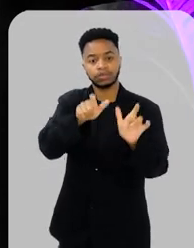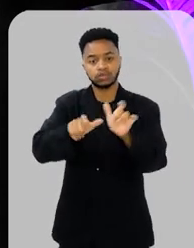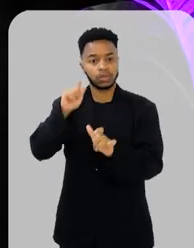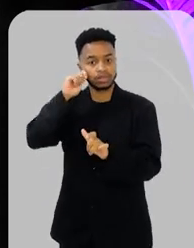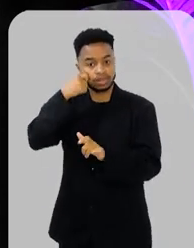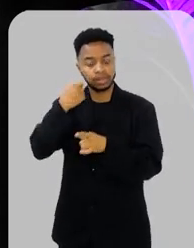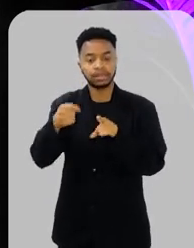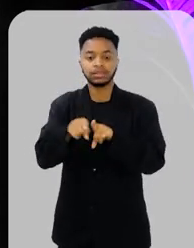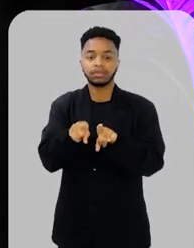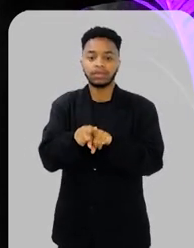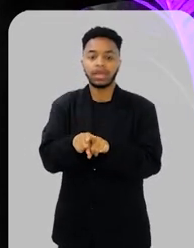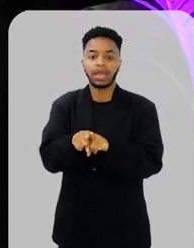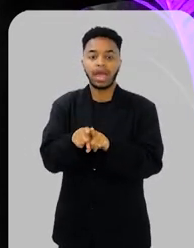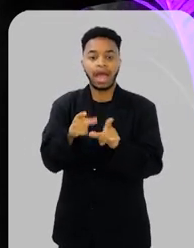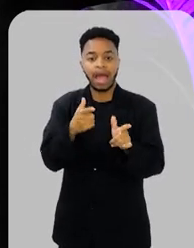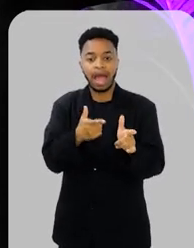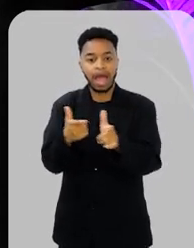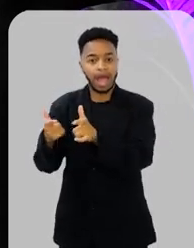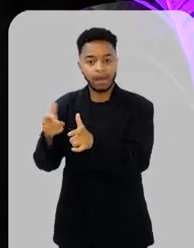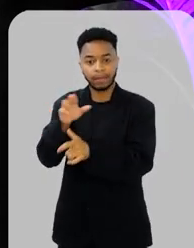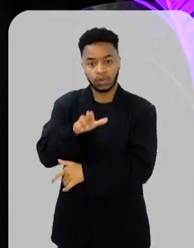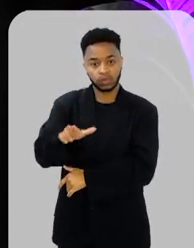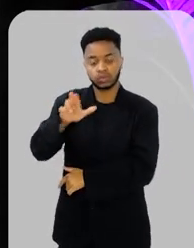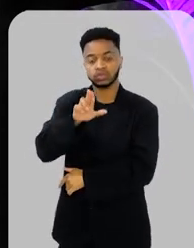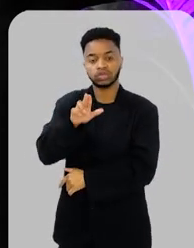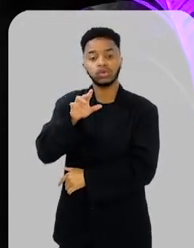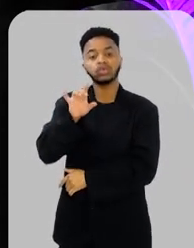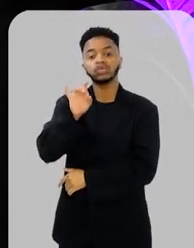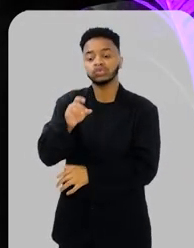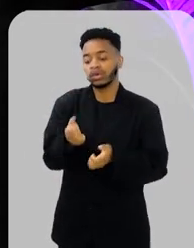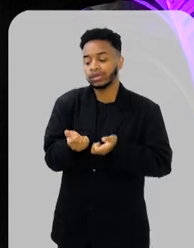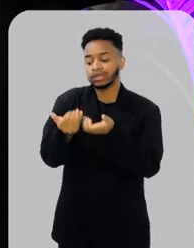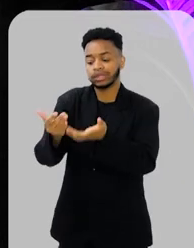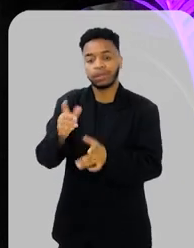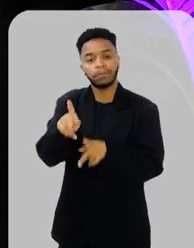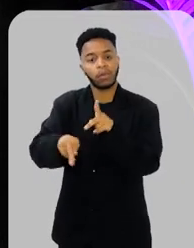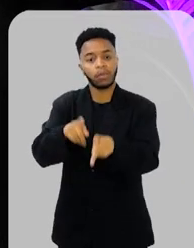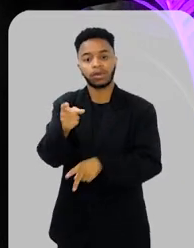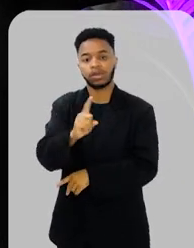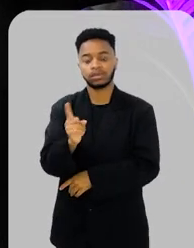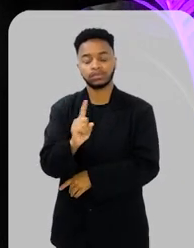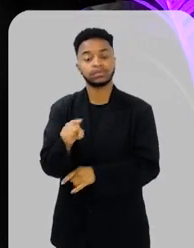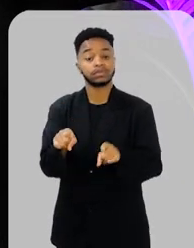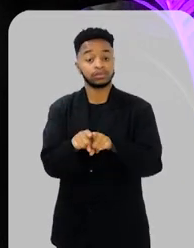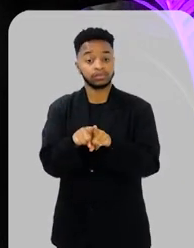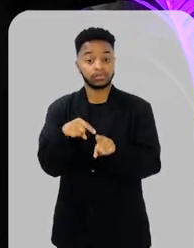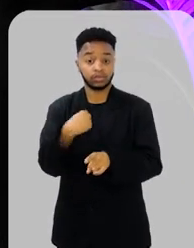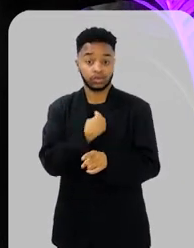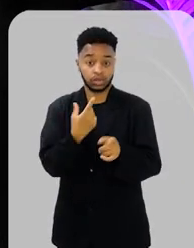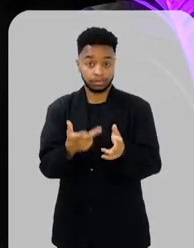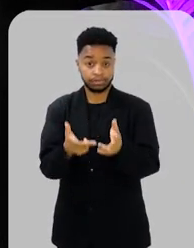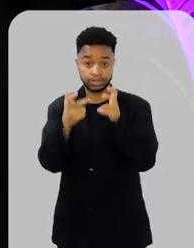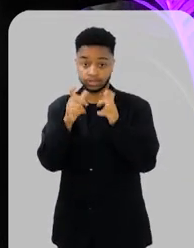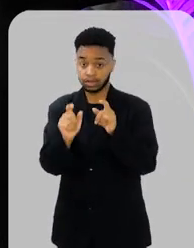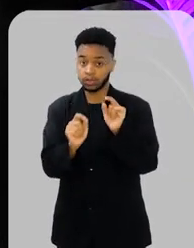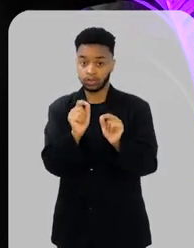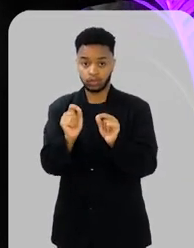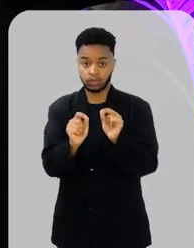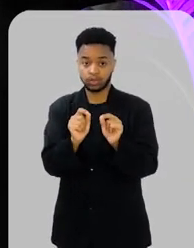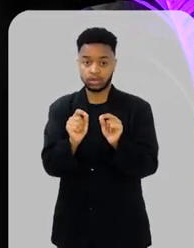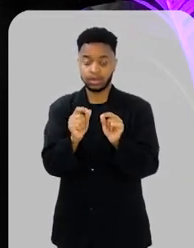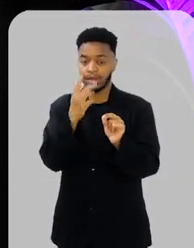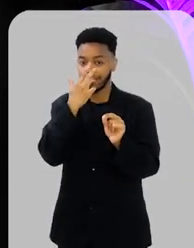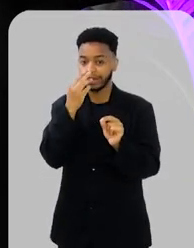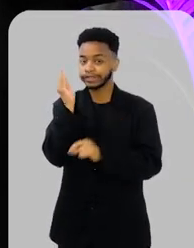negras. E as armas, e a vulgarização dessas armas, não só nas mãos de civil, a gente também observa